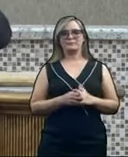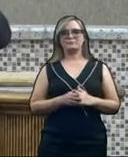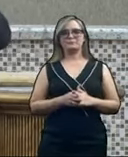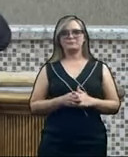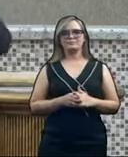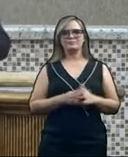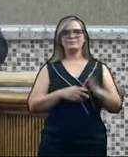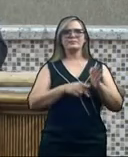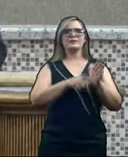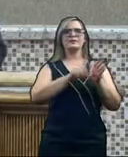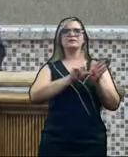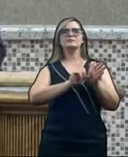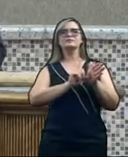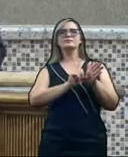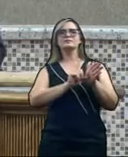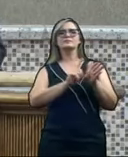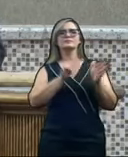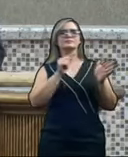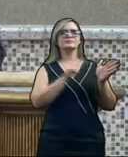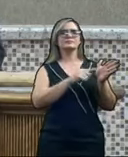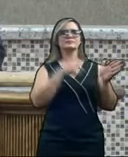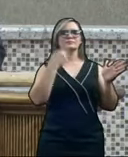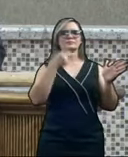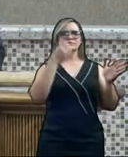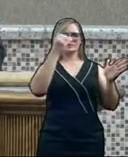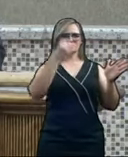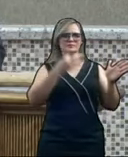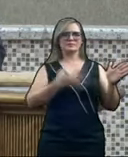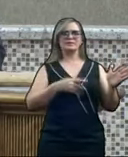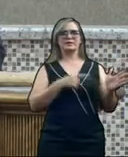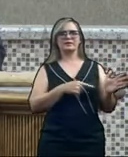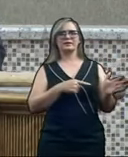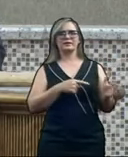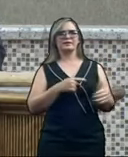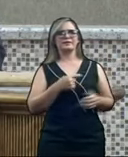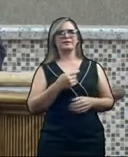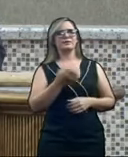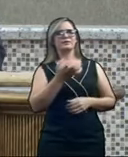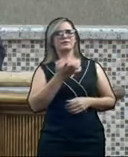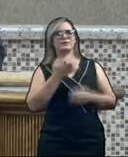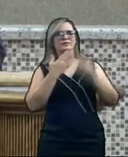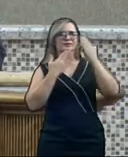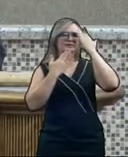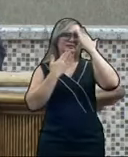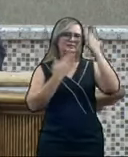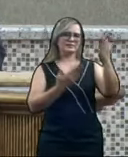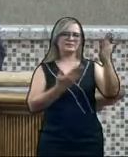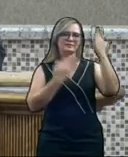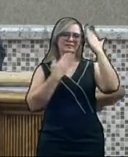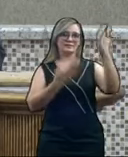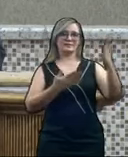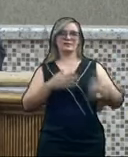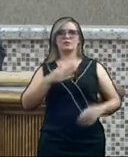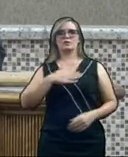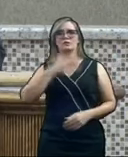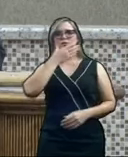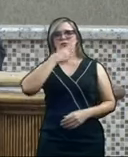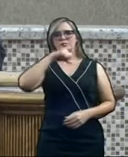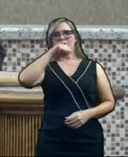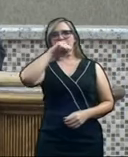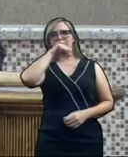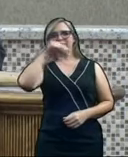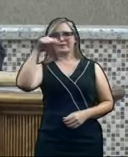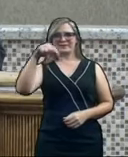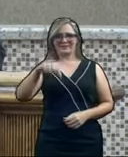no assunto eu estou agradecido por essa noite meu pai tá aqui com a gente todos vocês